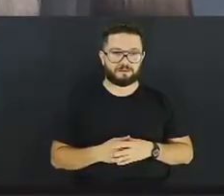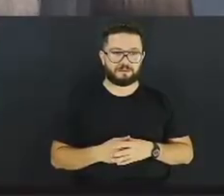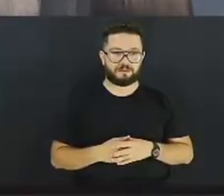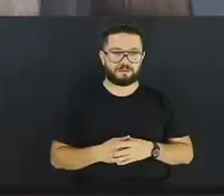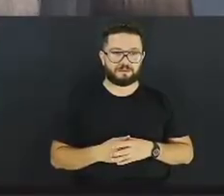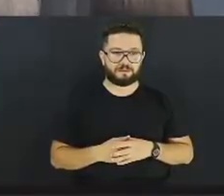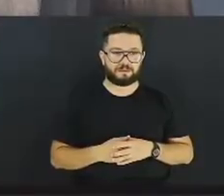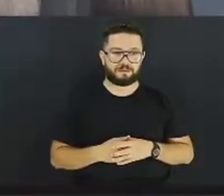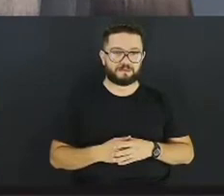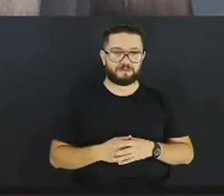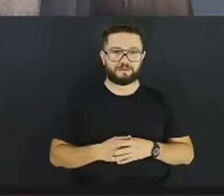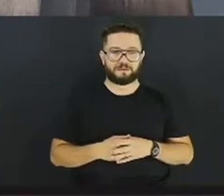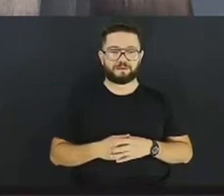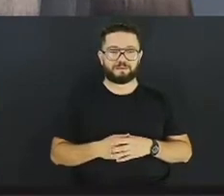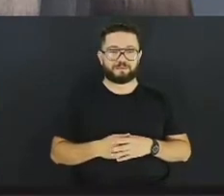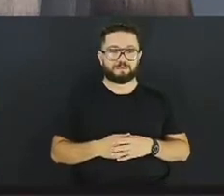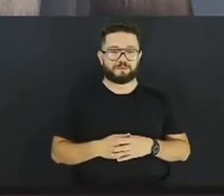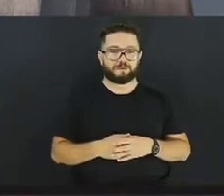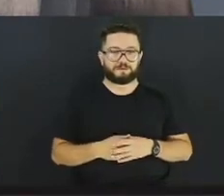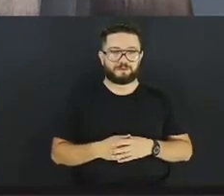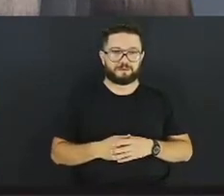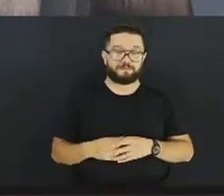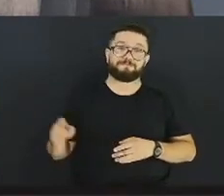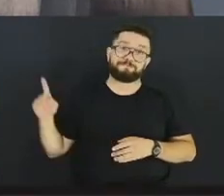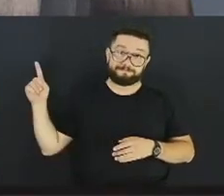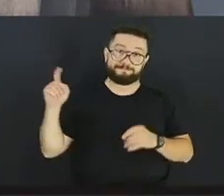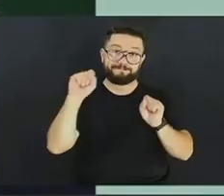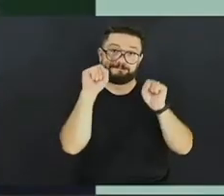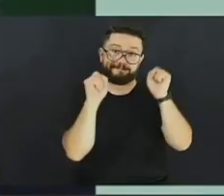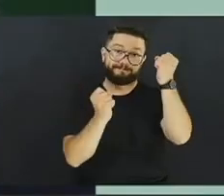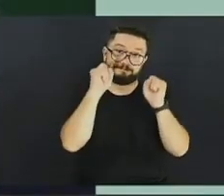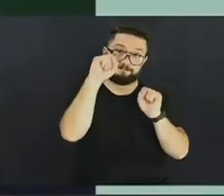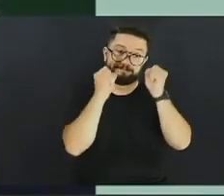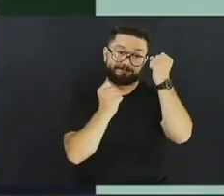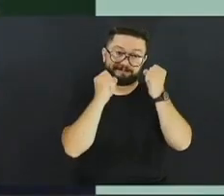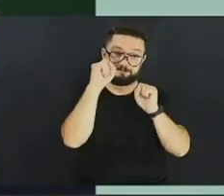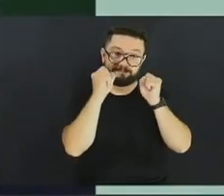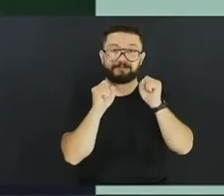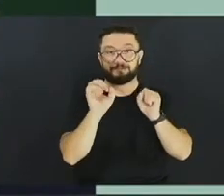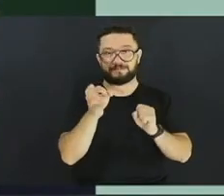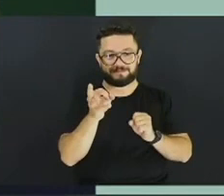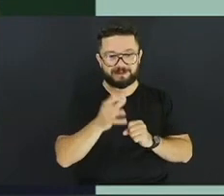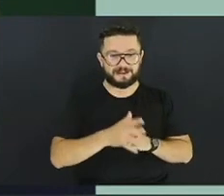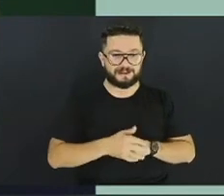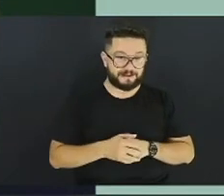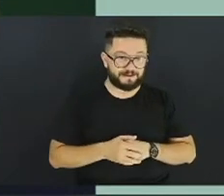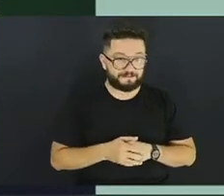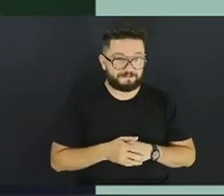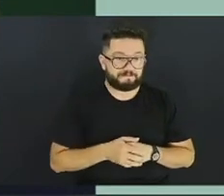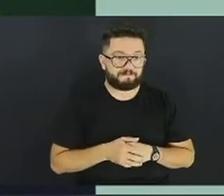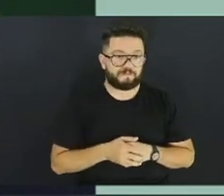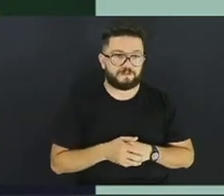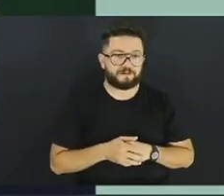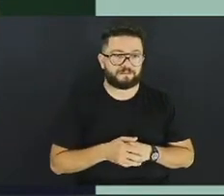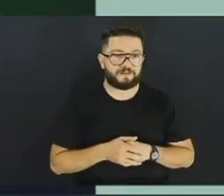ambiente. Aí as usinas não vão, já vi que não vão soltar fumaça, mas olha, olha o ciclo. Olha a importância